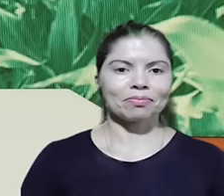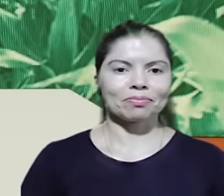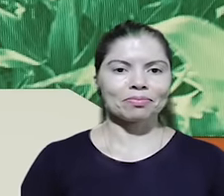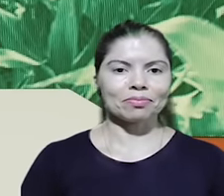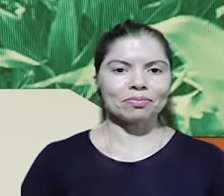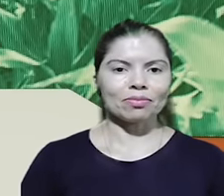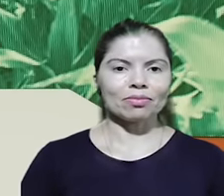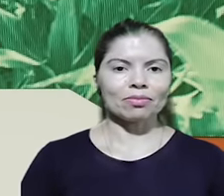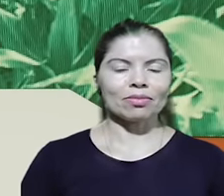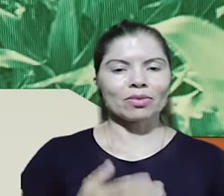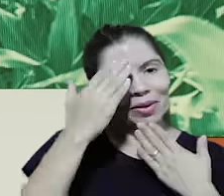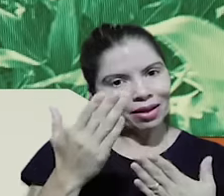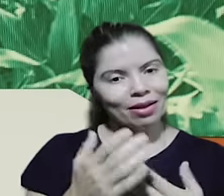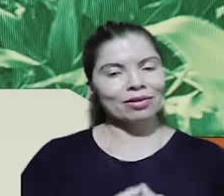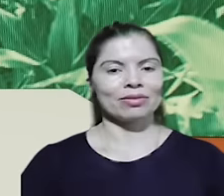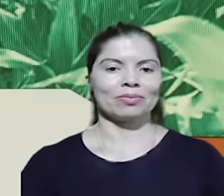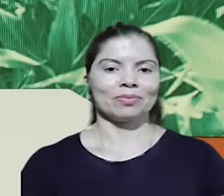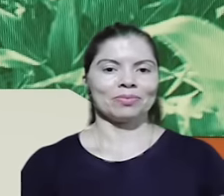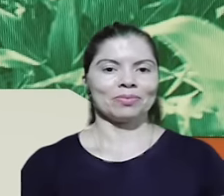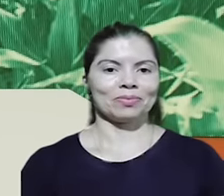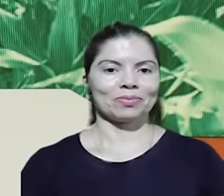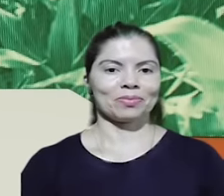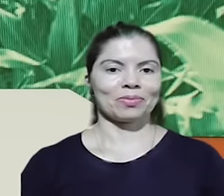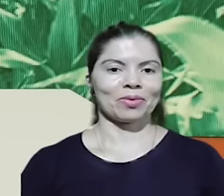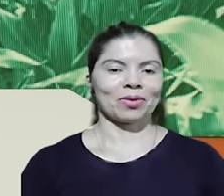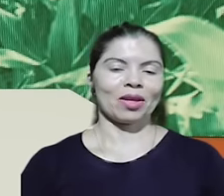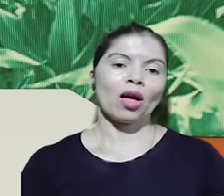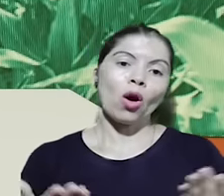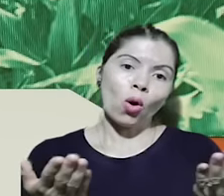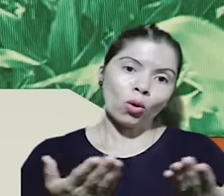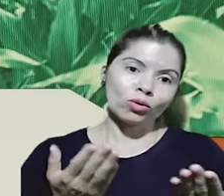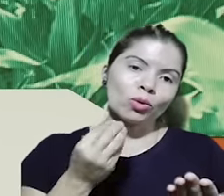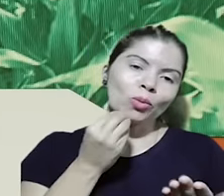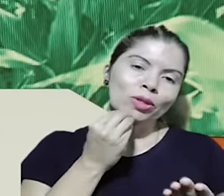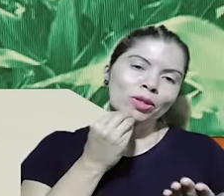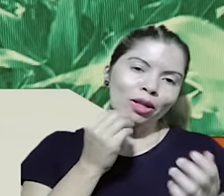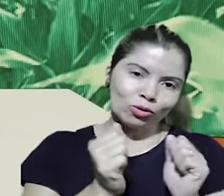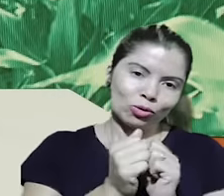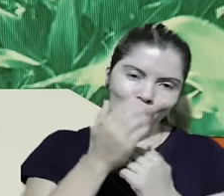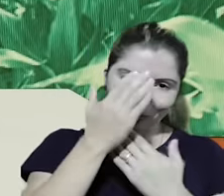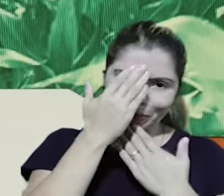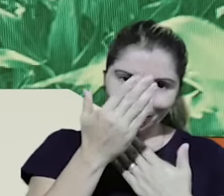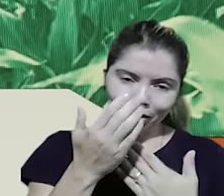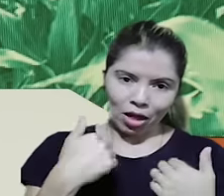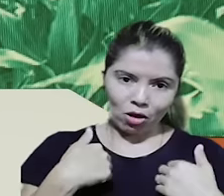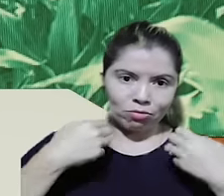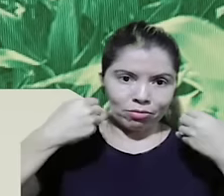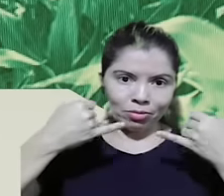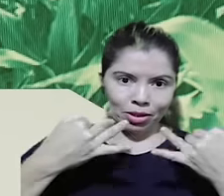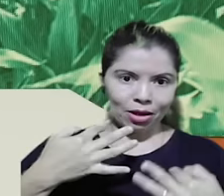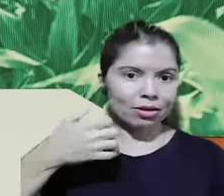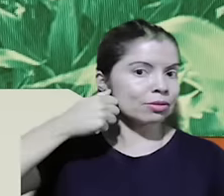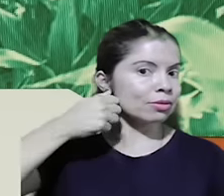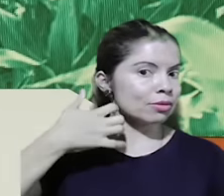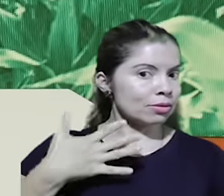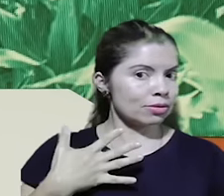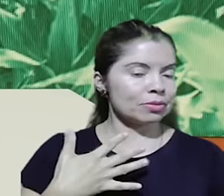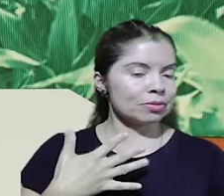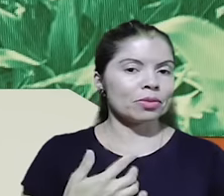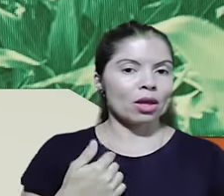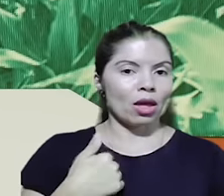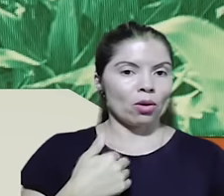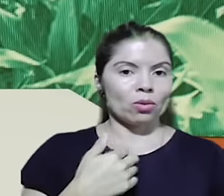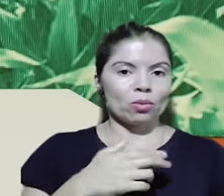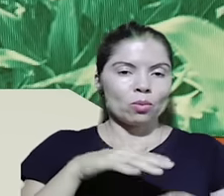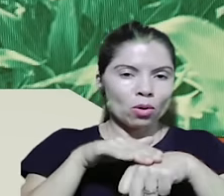Obrigada Gisele eh obrigado pela oportunidade bom vou fazer minha autodescrição eu sou